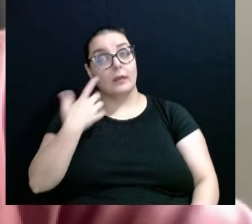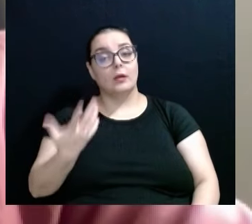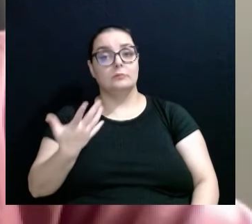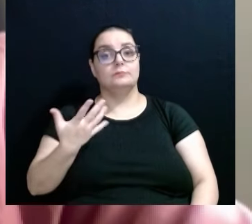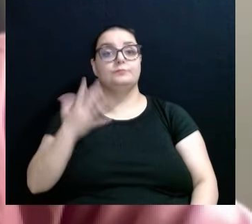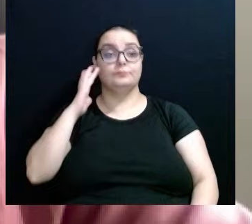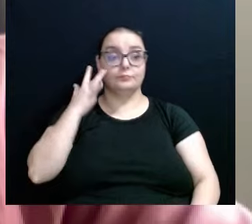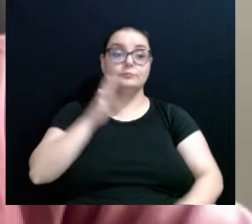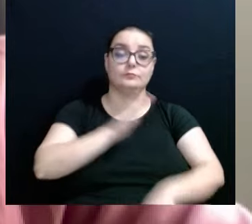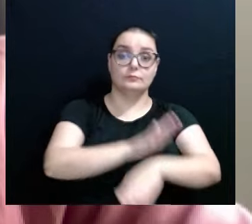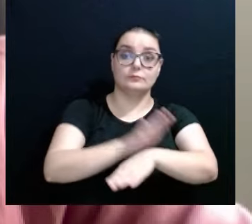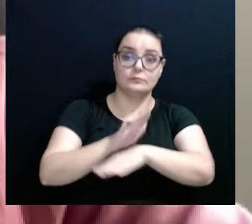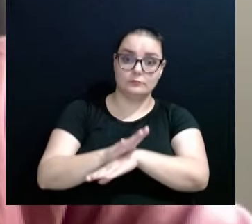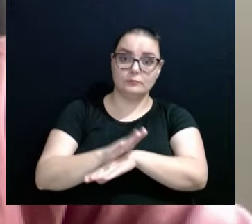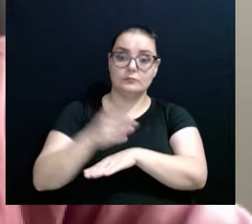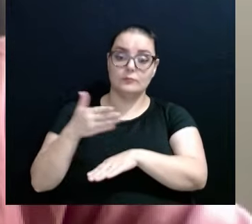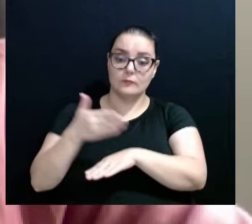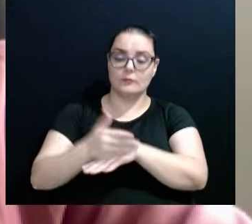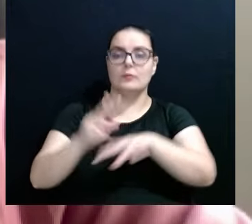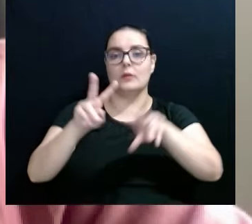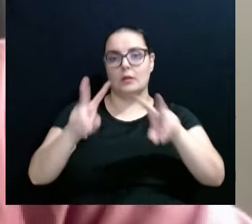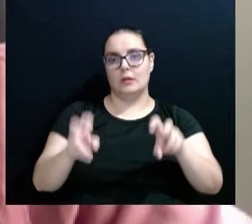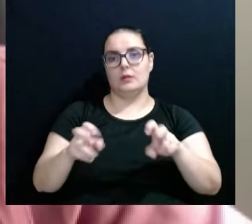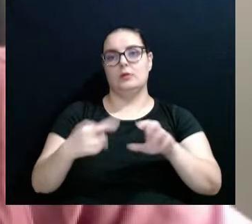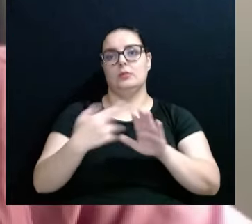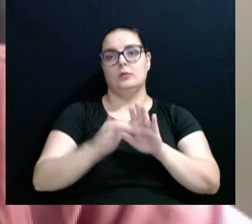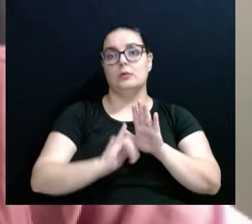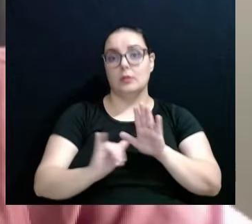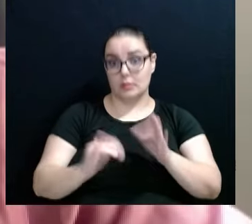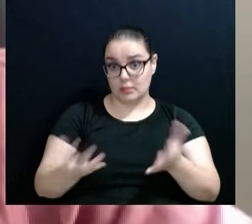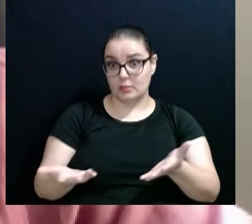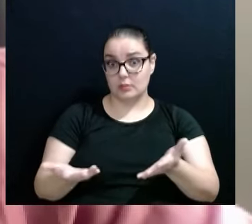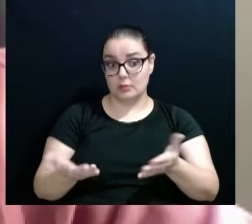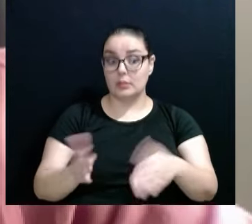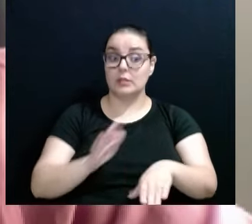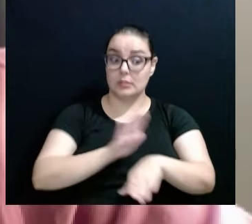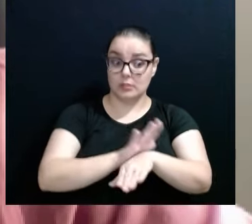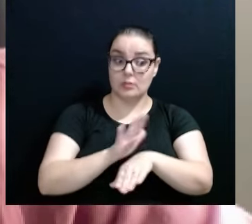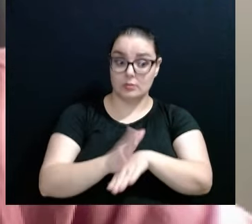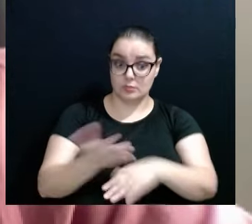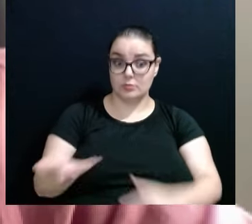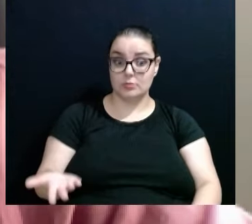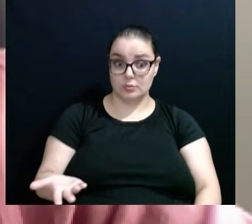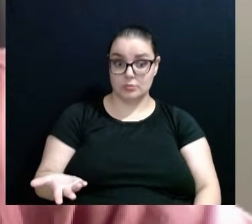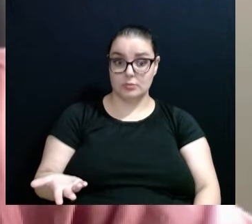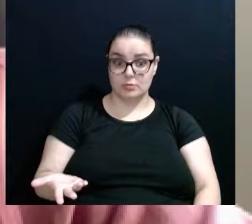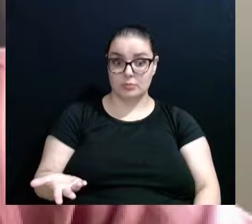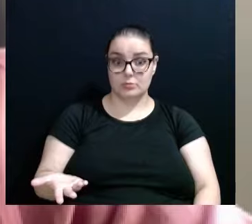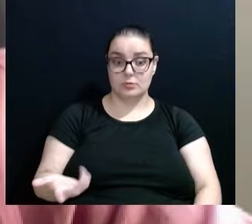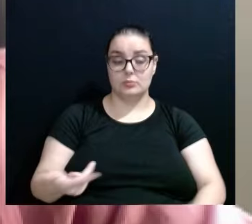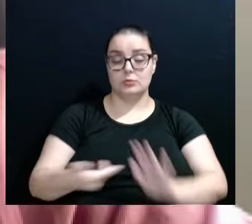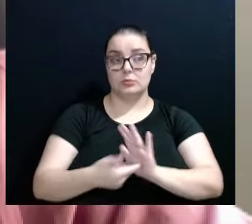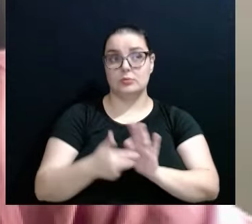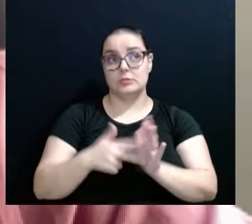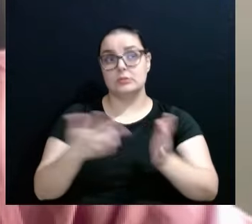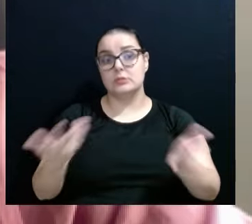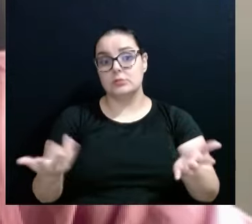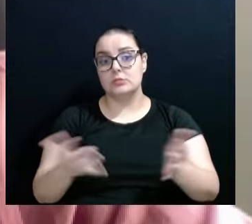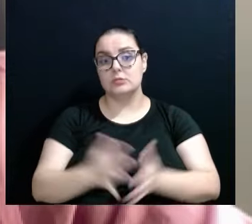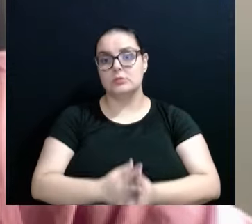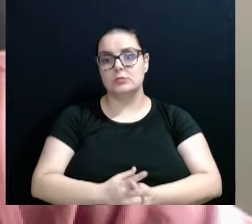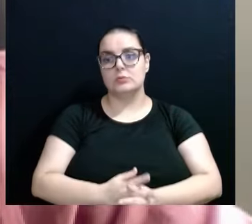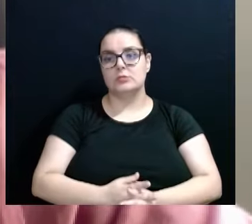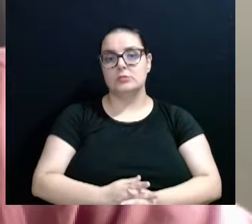Olha, eu acho que ele colabora, a entrada desse tema no relatório, ele colabora, é óbvio, no